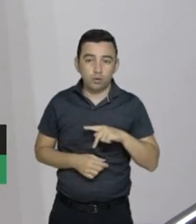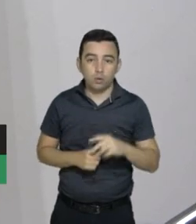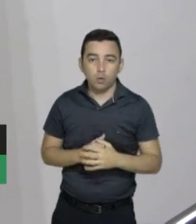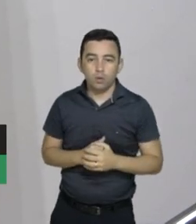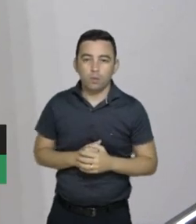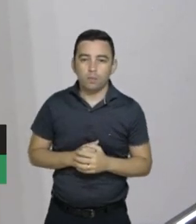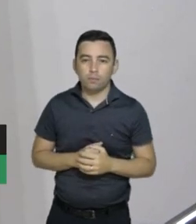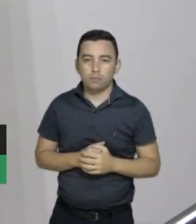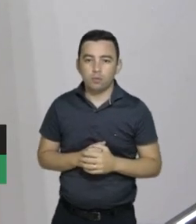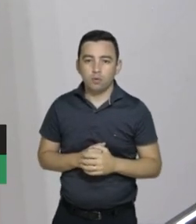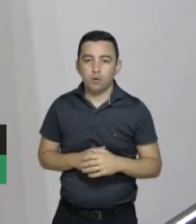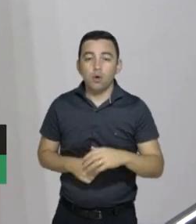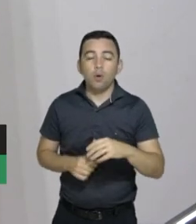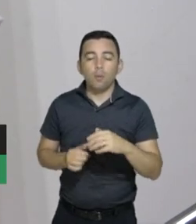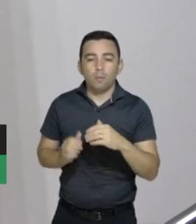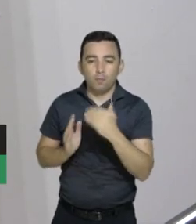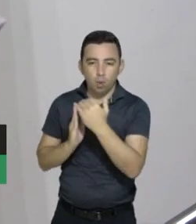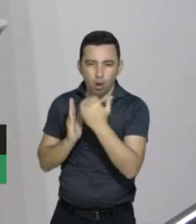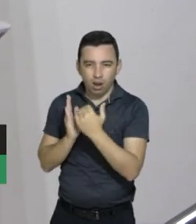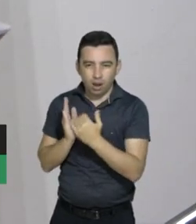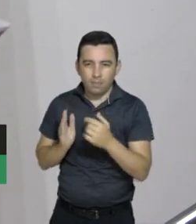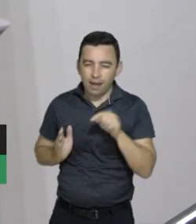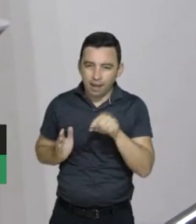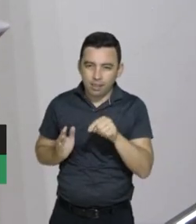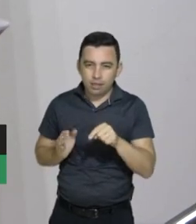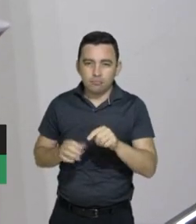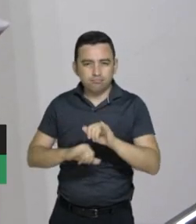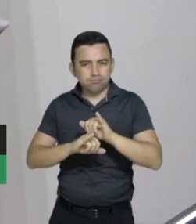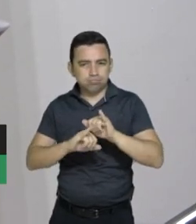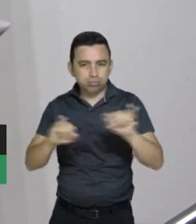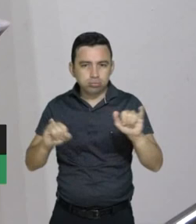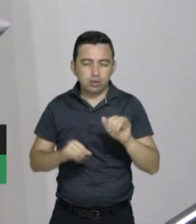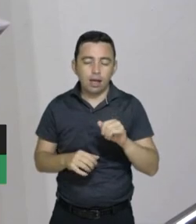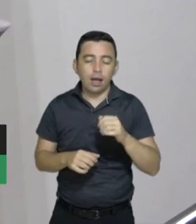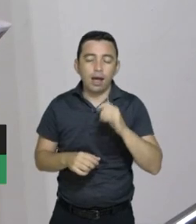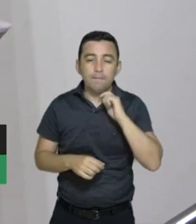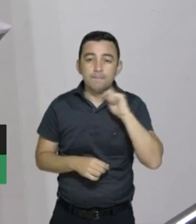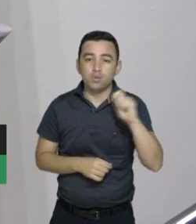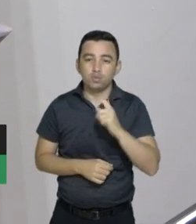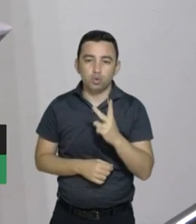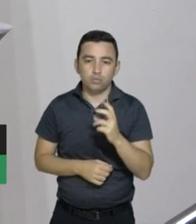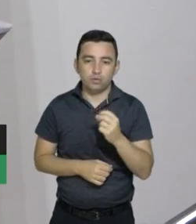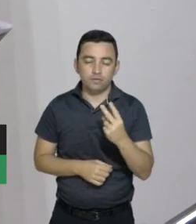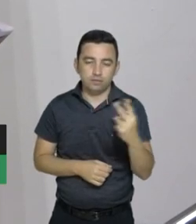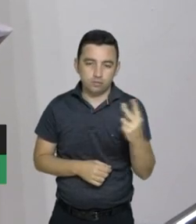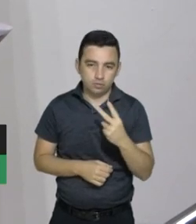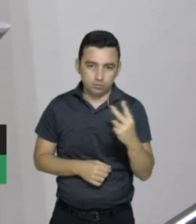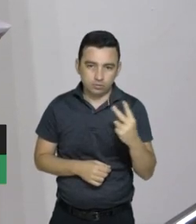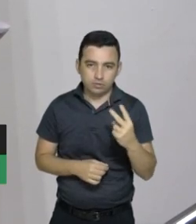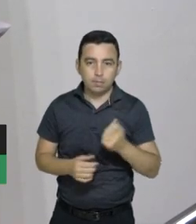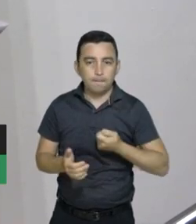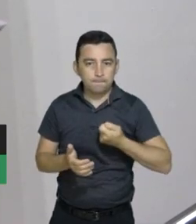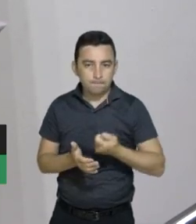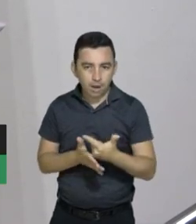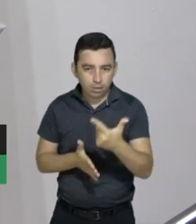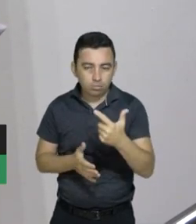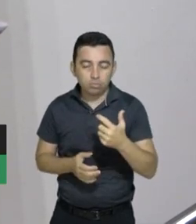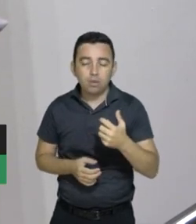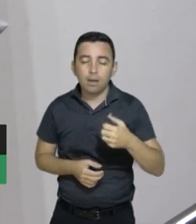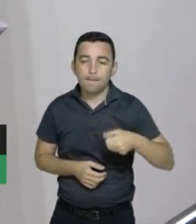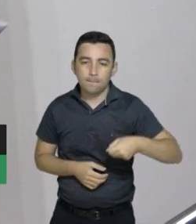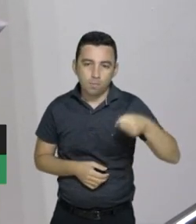lançado em abril 2022 e paga uma bolsa de estudantes para diminuir a vazão escalar